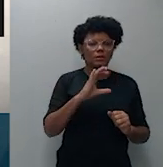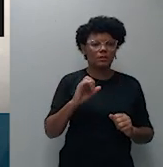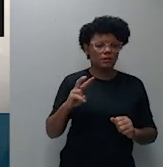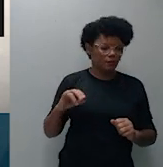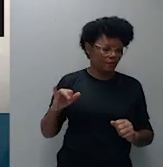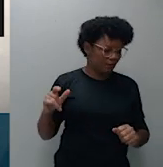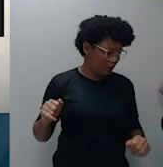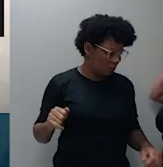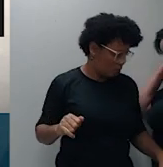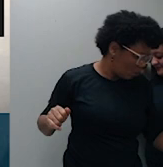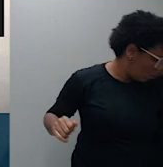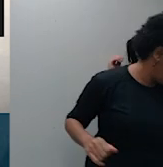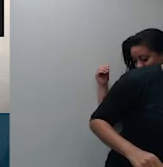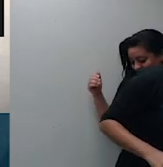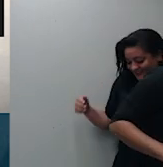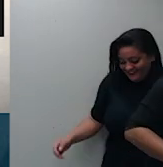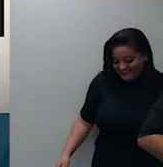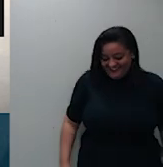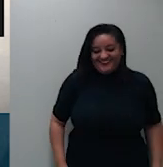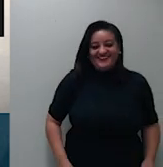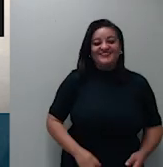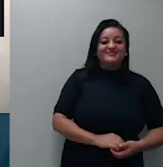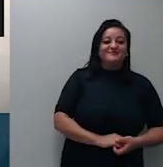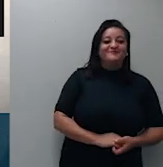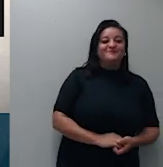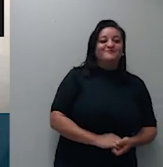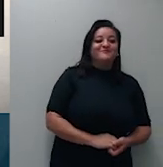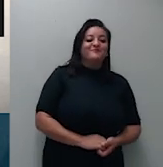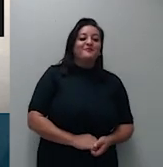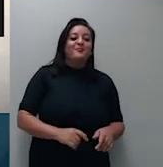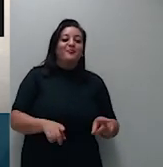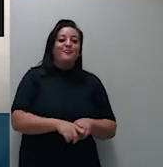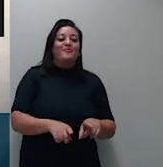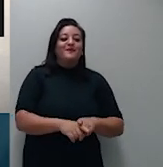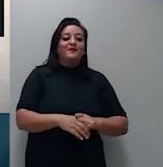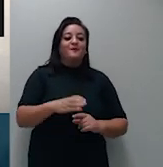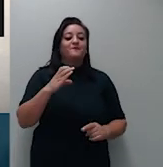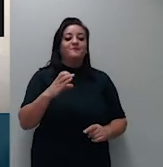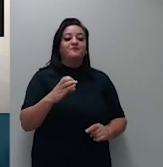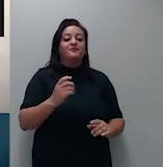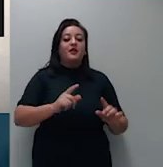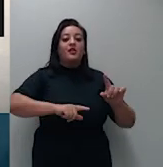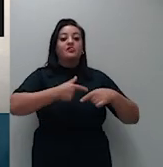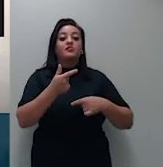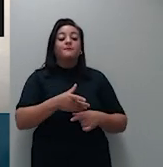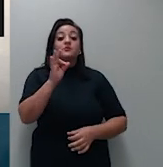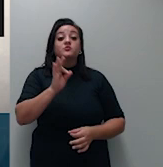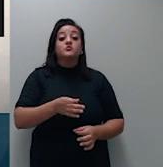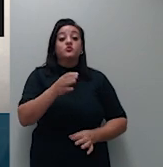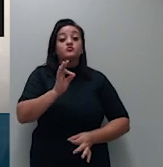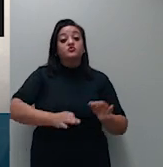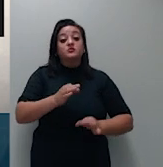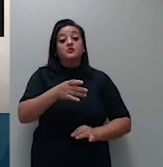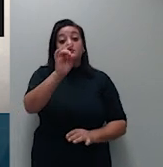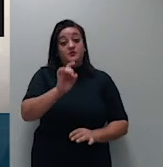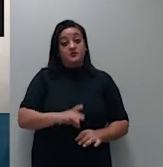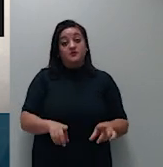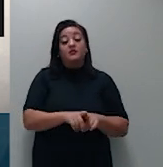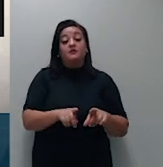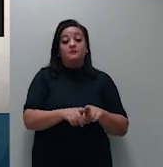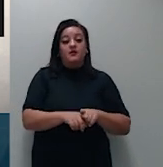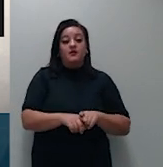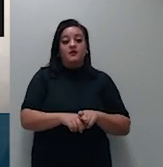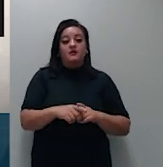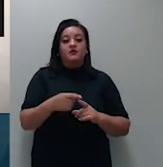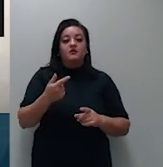de conteúdo gerado por terceiros após ordem judicial específica não tomar as